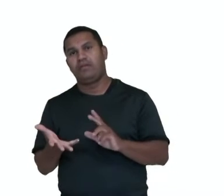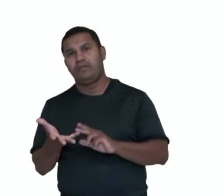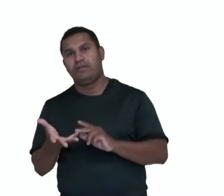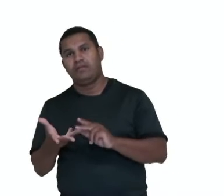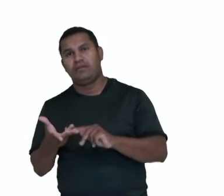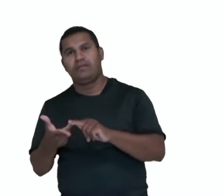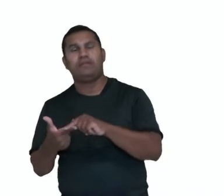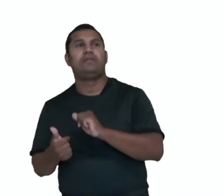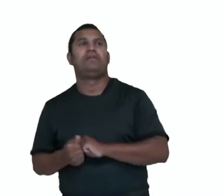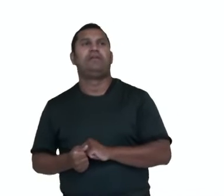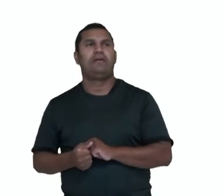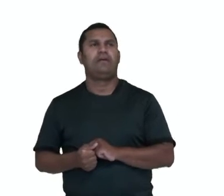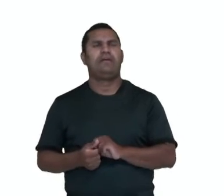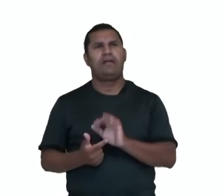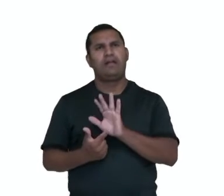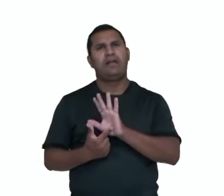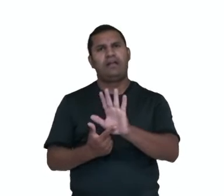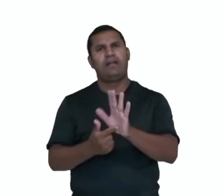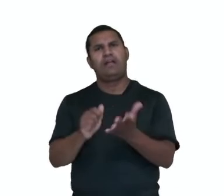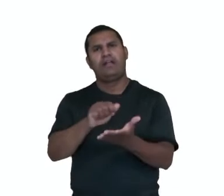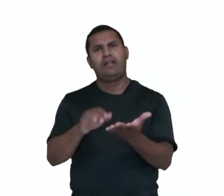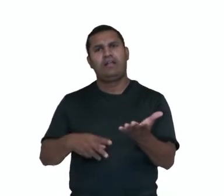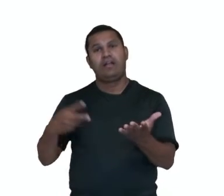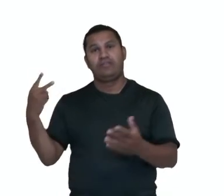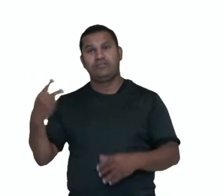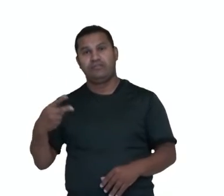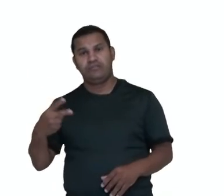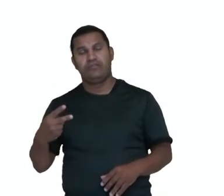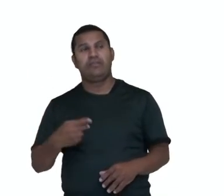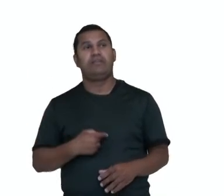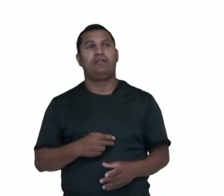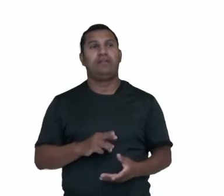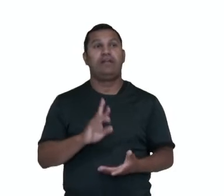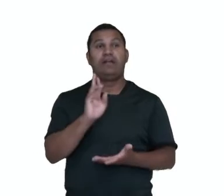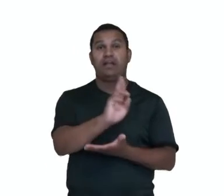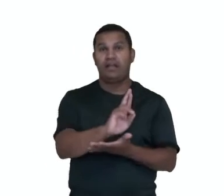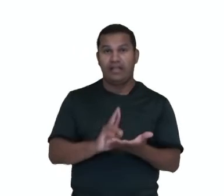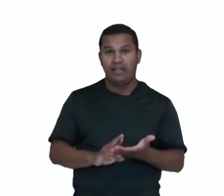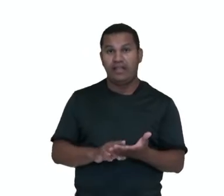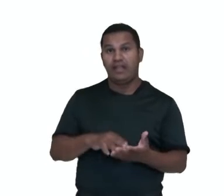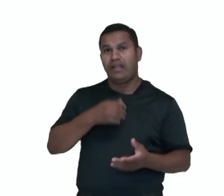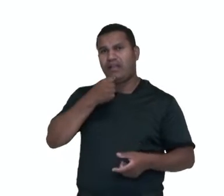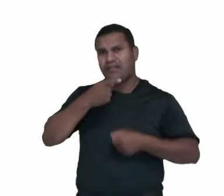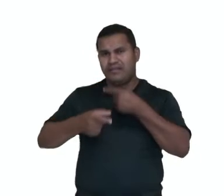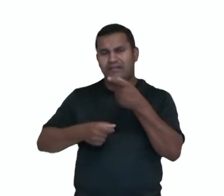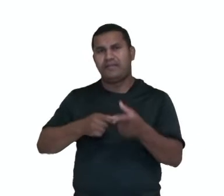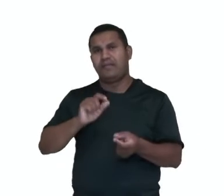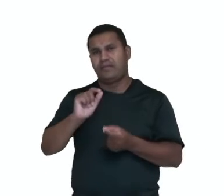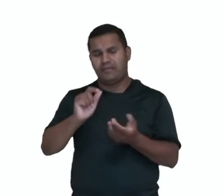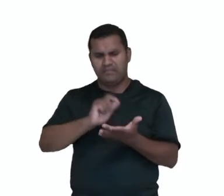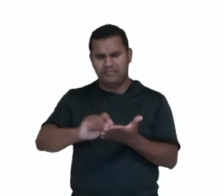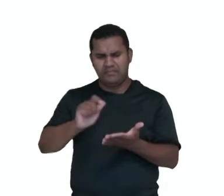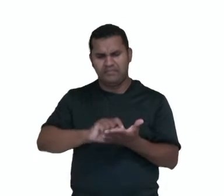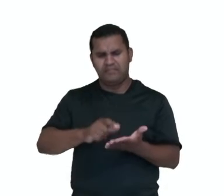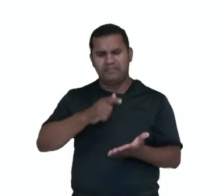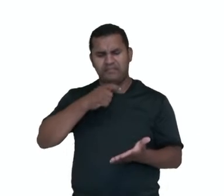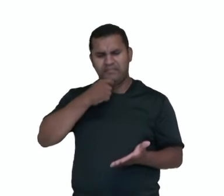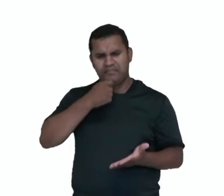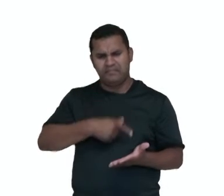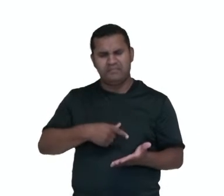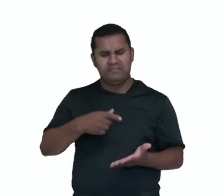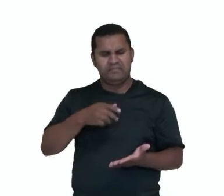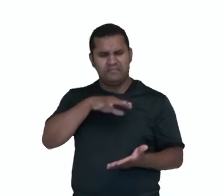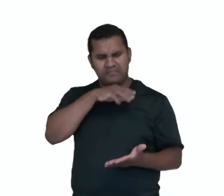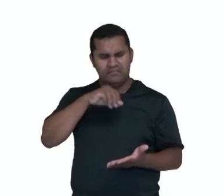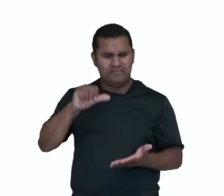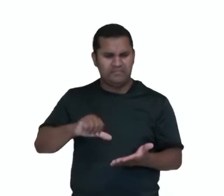Atividade 2. Como vimos, a resenha crítica comenta e avalia obras. Muitas vezes essa avaliação é evidenciada pela opinião do